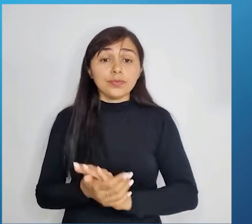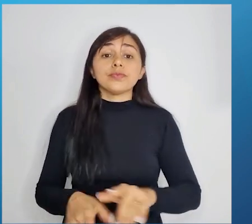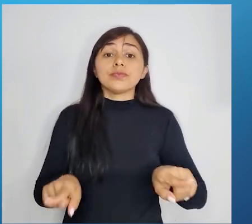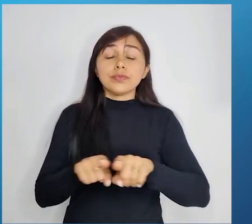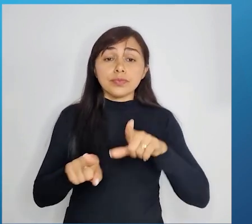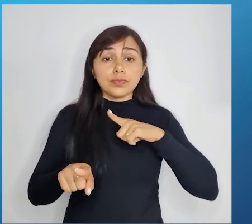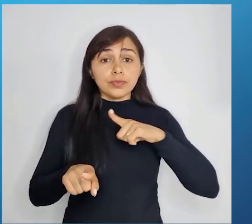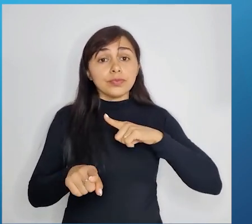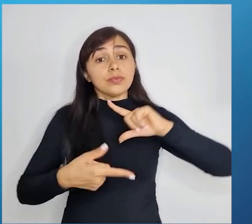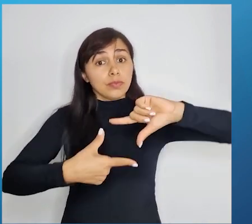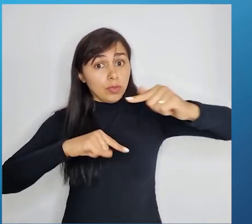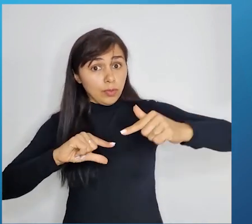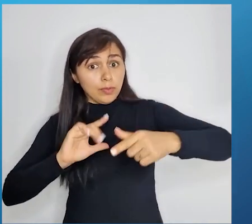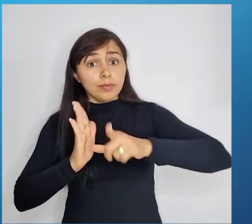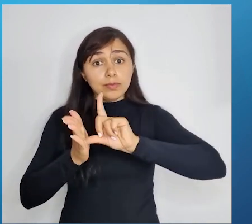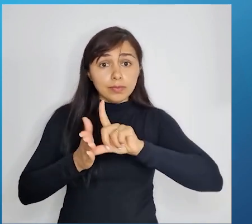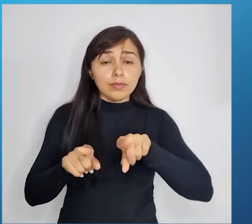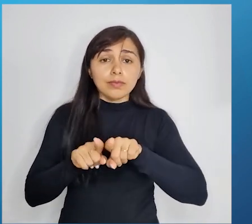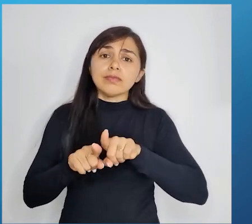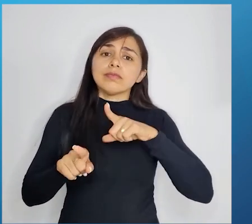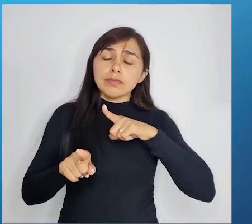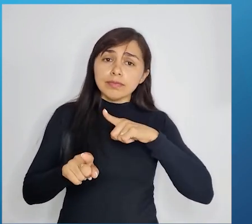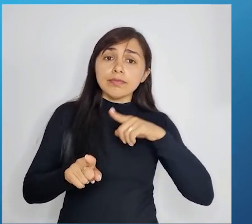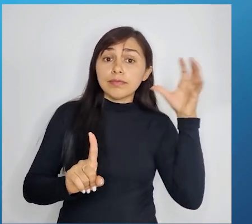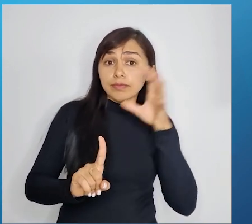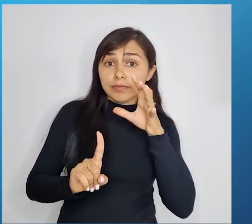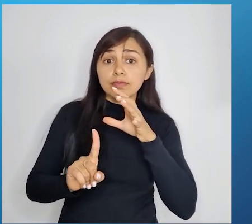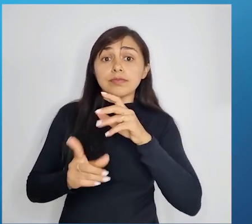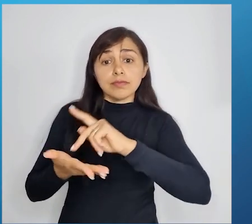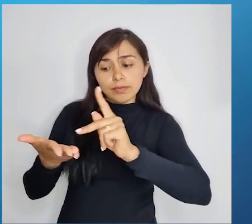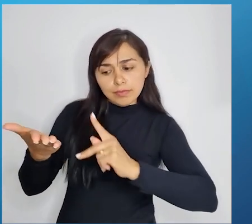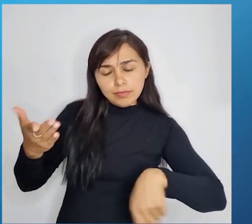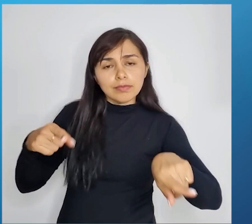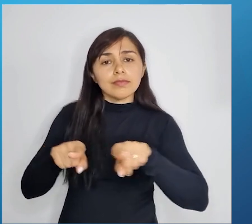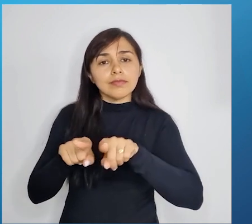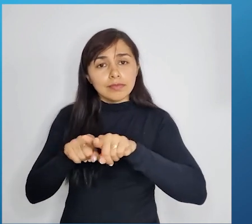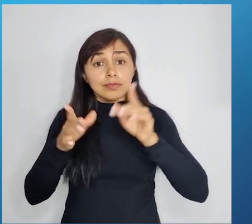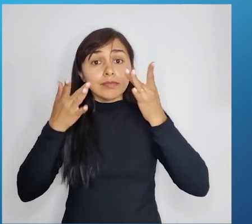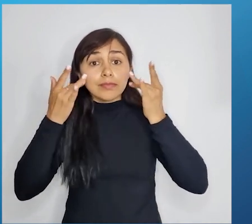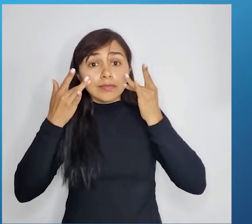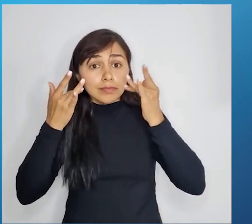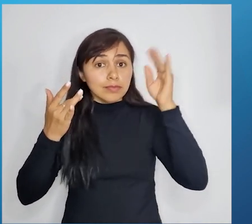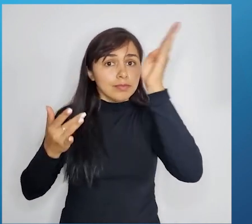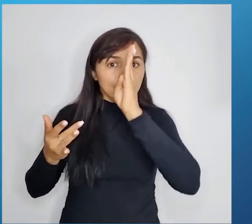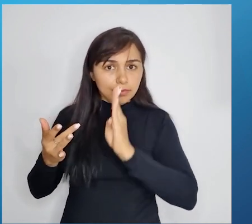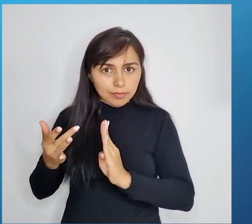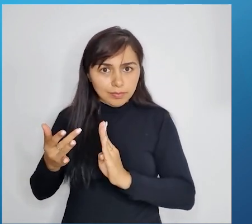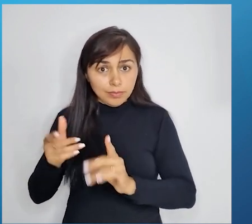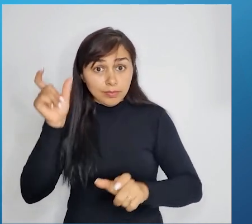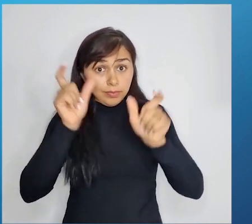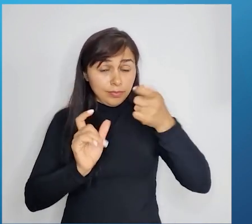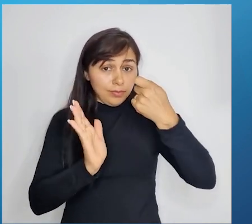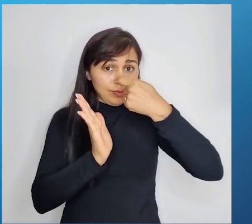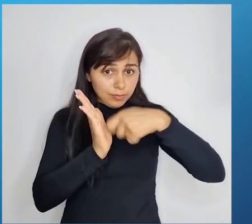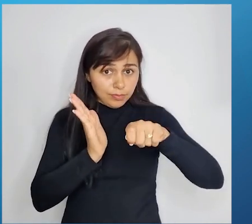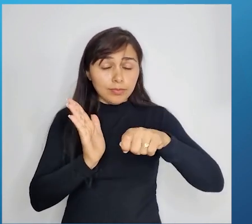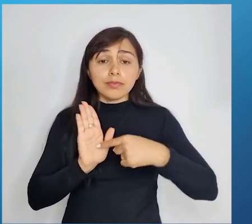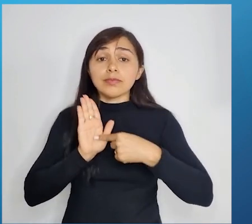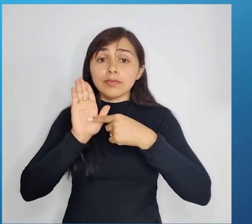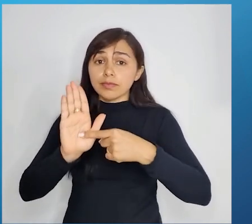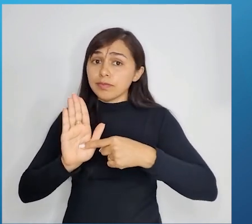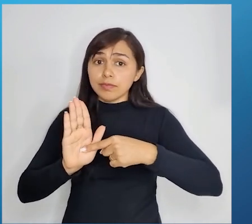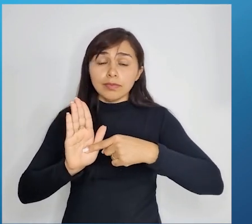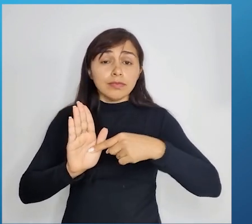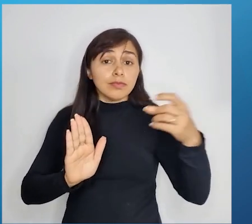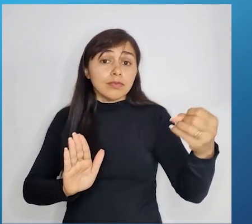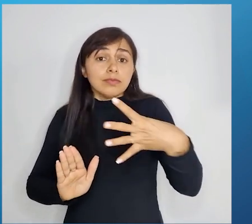o pré-modernismo também teve impacto na poesia e no teatro brasileiro, com autores que exploravam novas formas